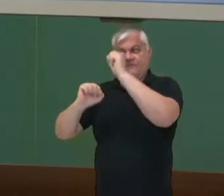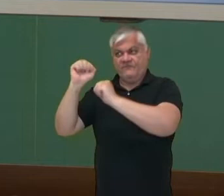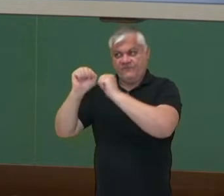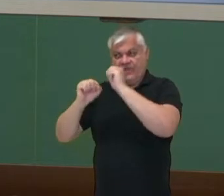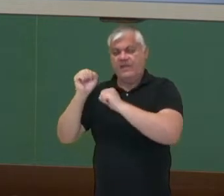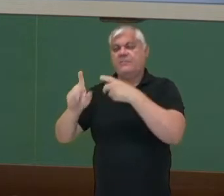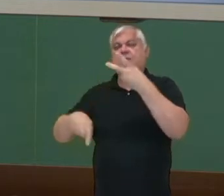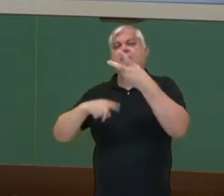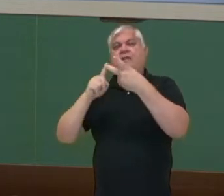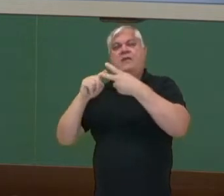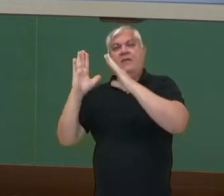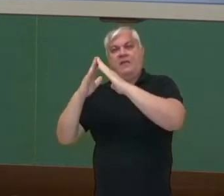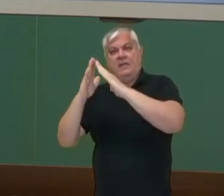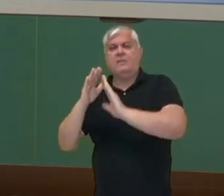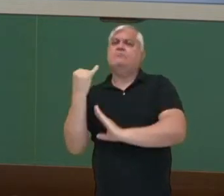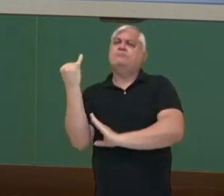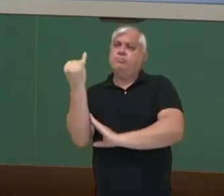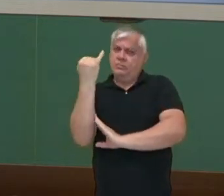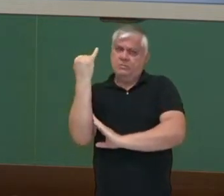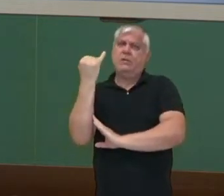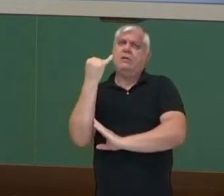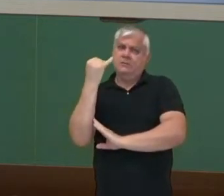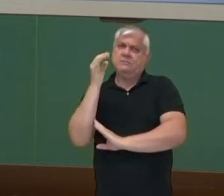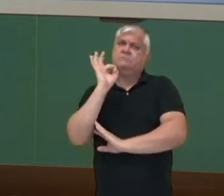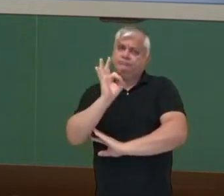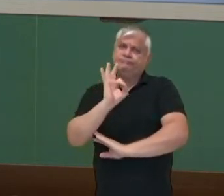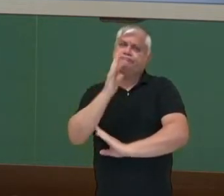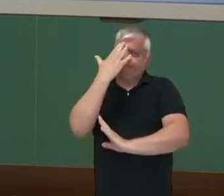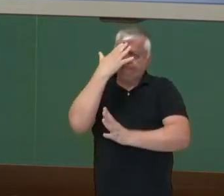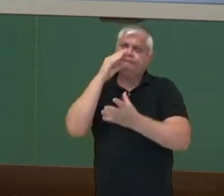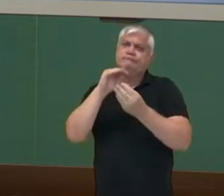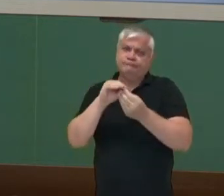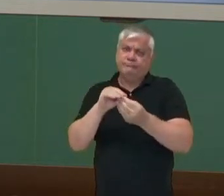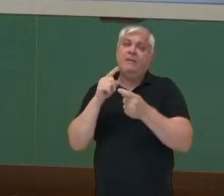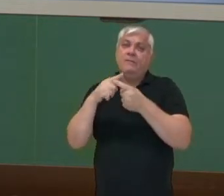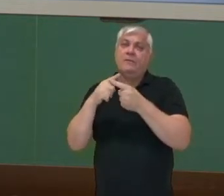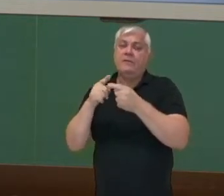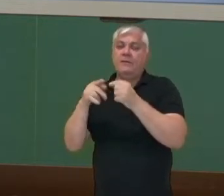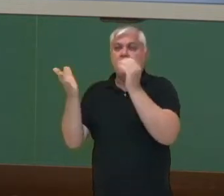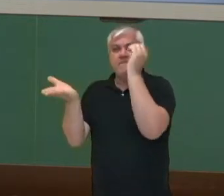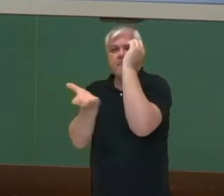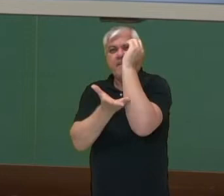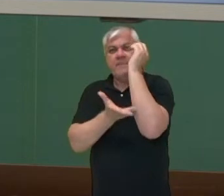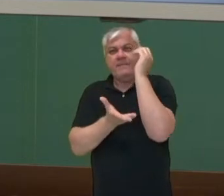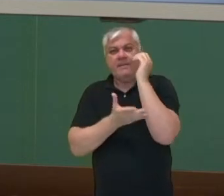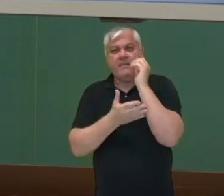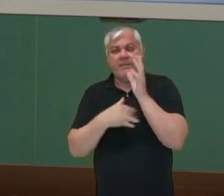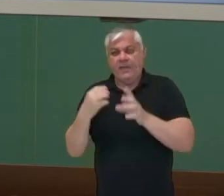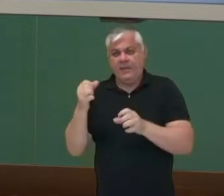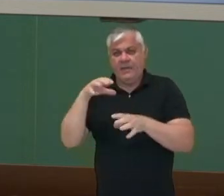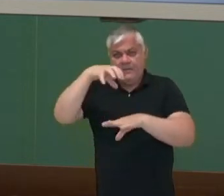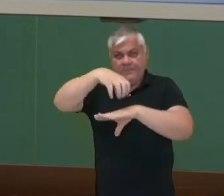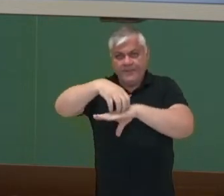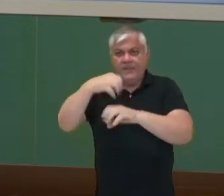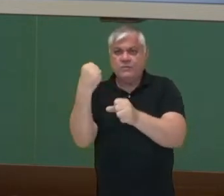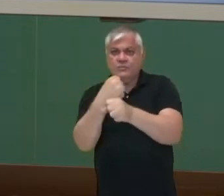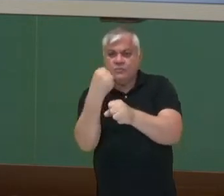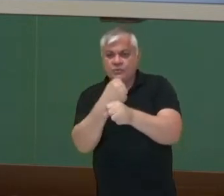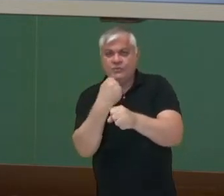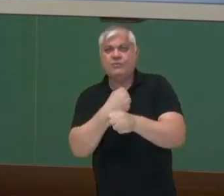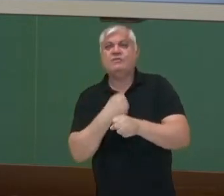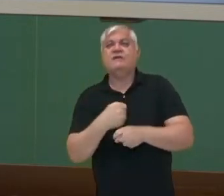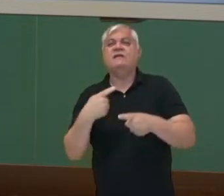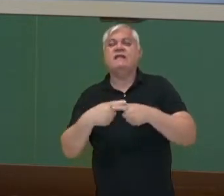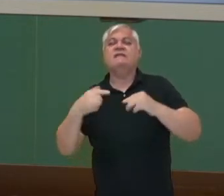históricos importantíssimos para a gente entender, né, o porquê do desmatamento, se eu tenho uma área mais urbanizada, surgimento